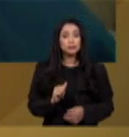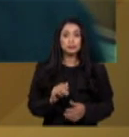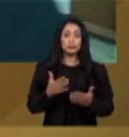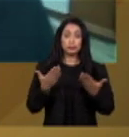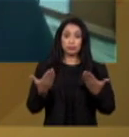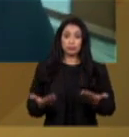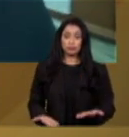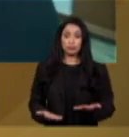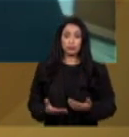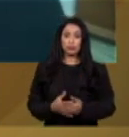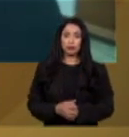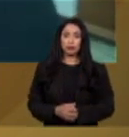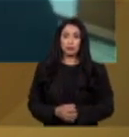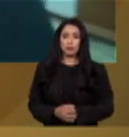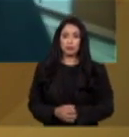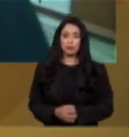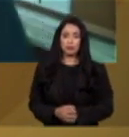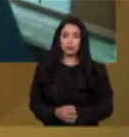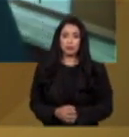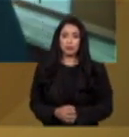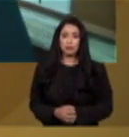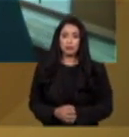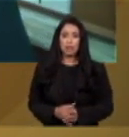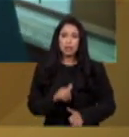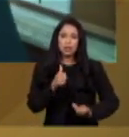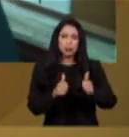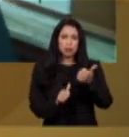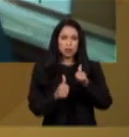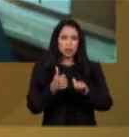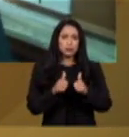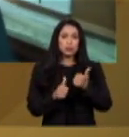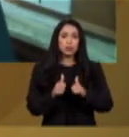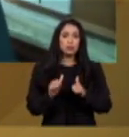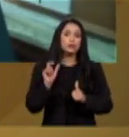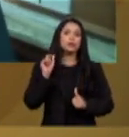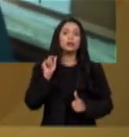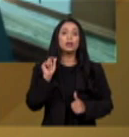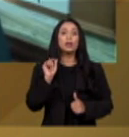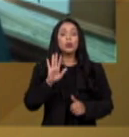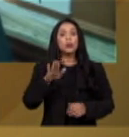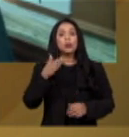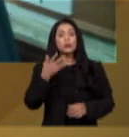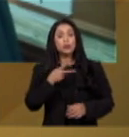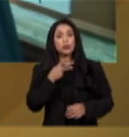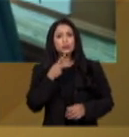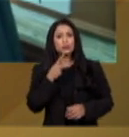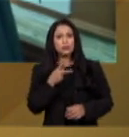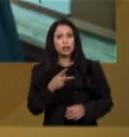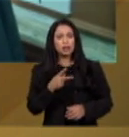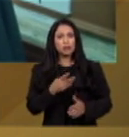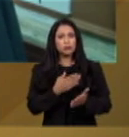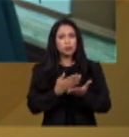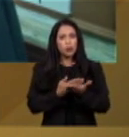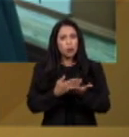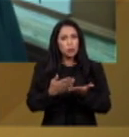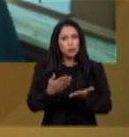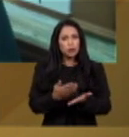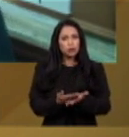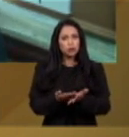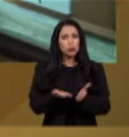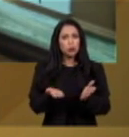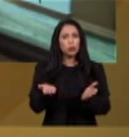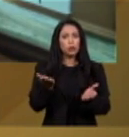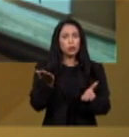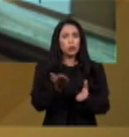o dito que se verificou quando da citação inicial para o processo de